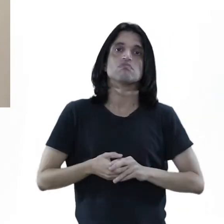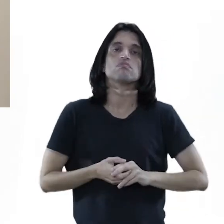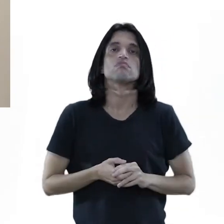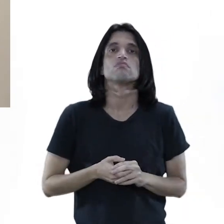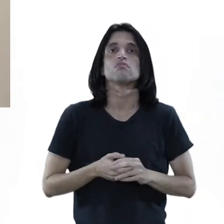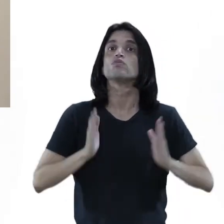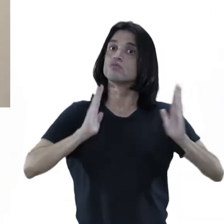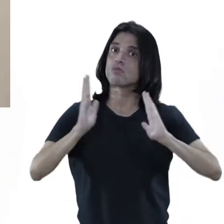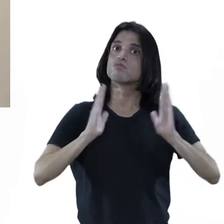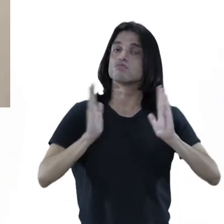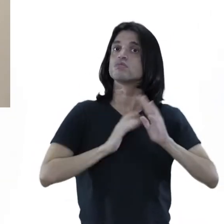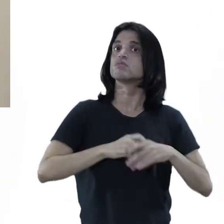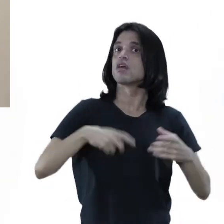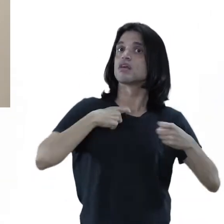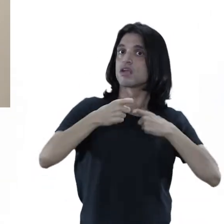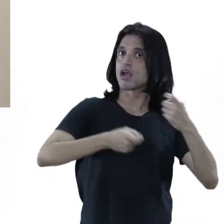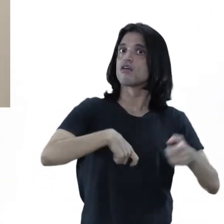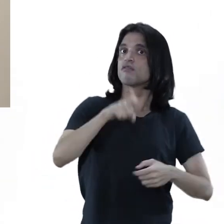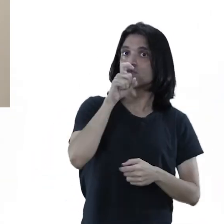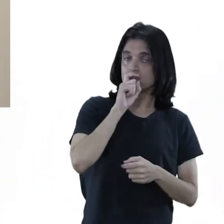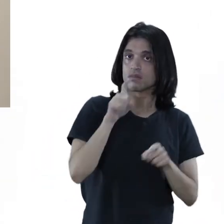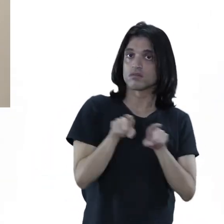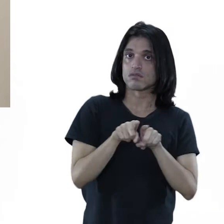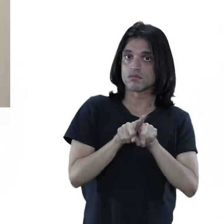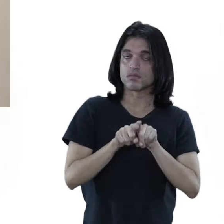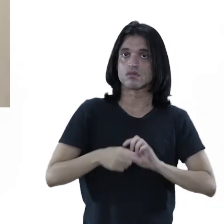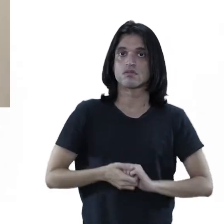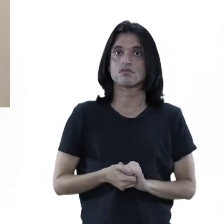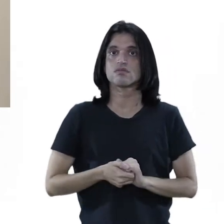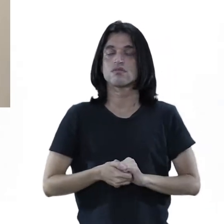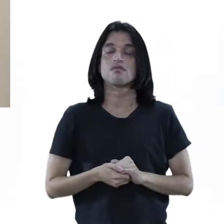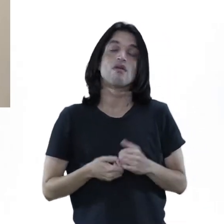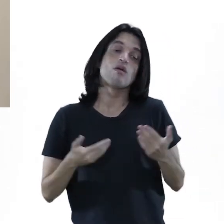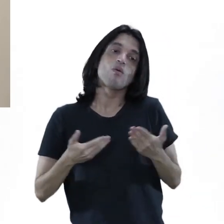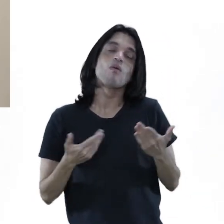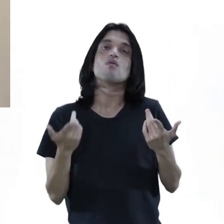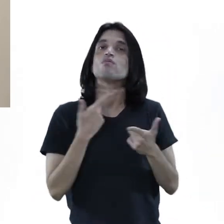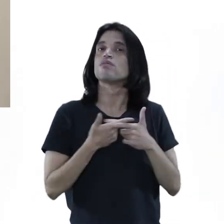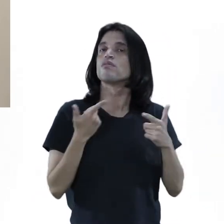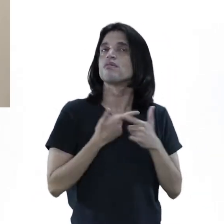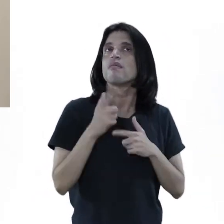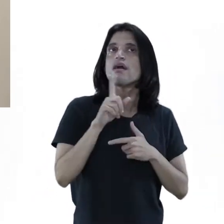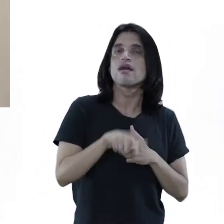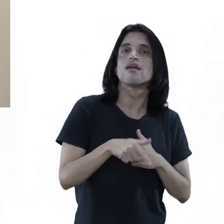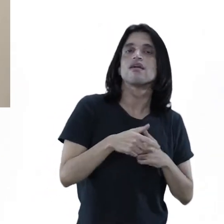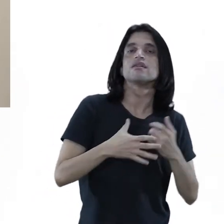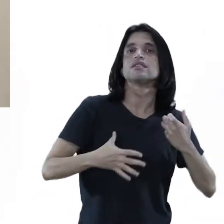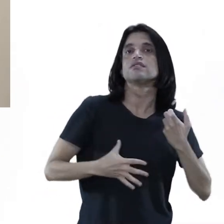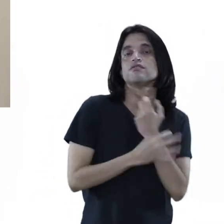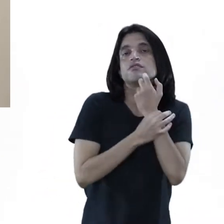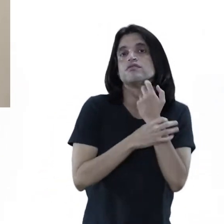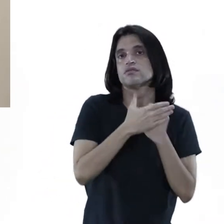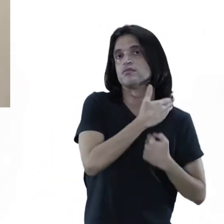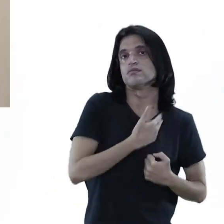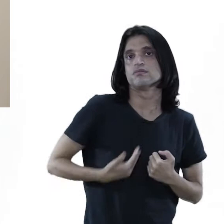entanto, nos últimos anos, os problemas vêm passando por meio das questões de segurança pública, ou o que nós